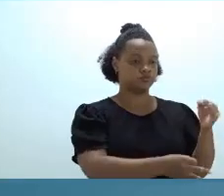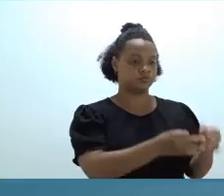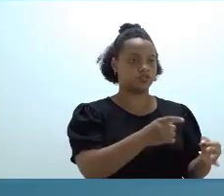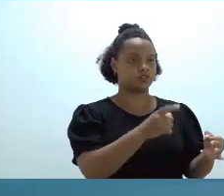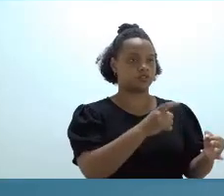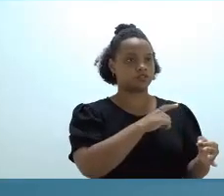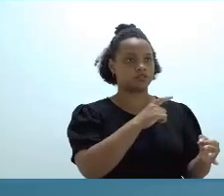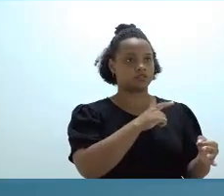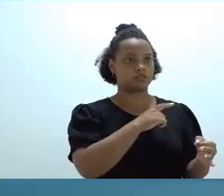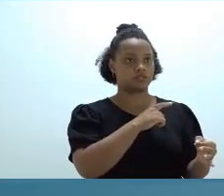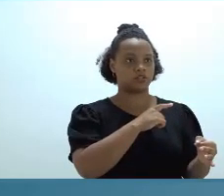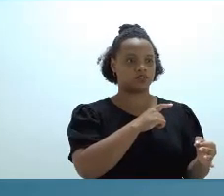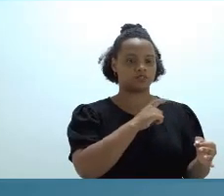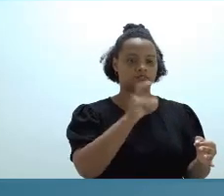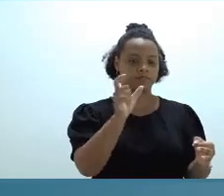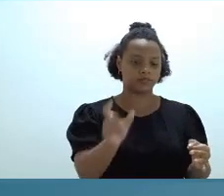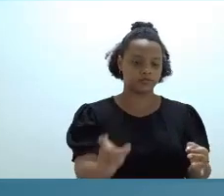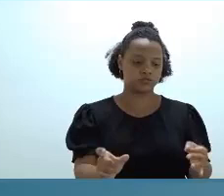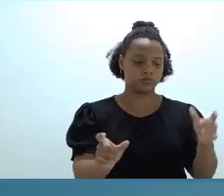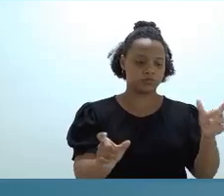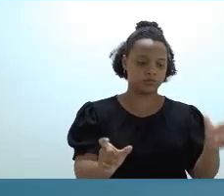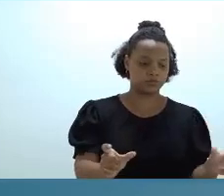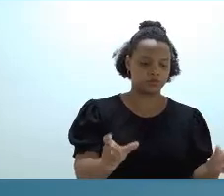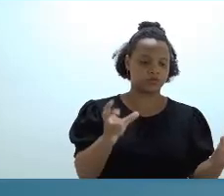litígio entre particulares,